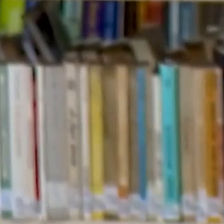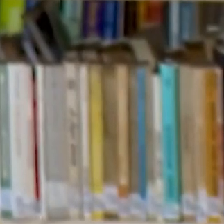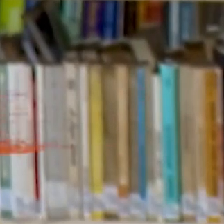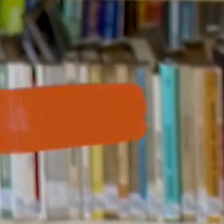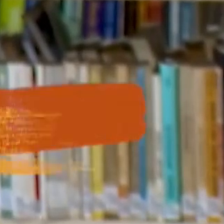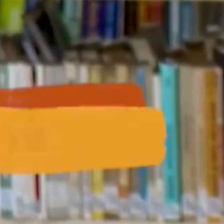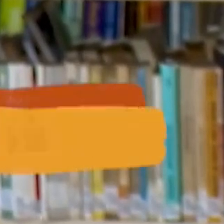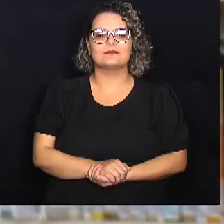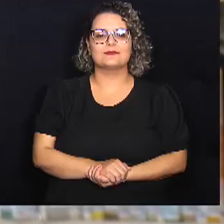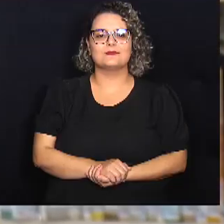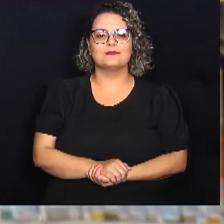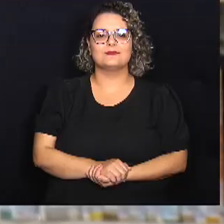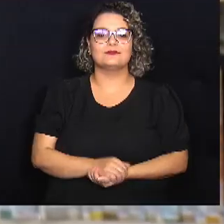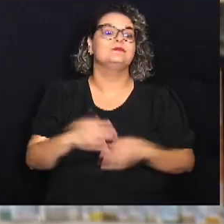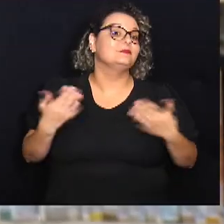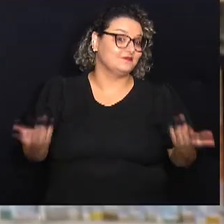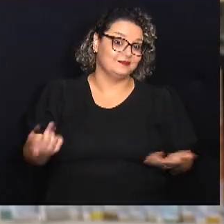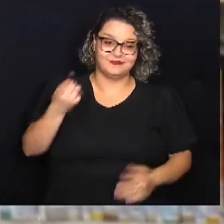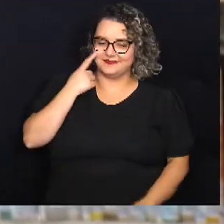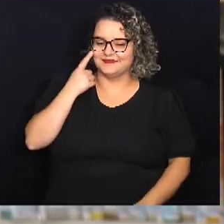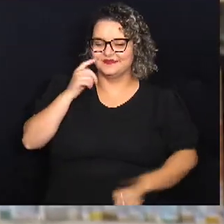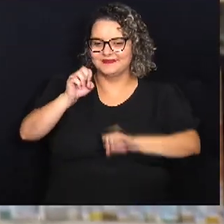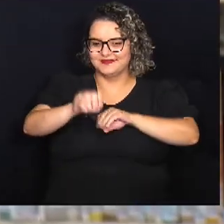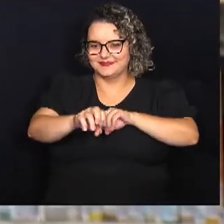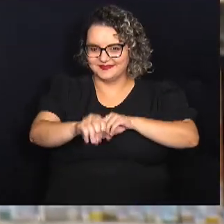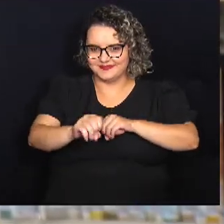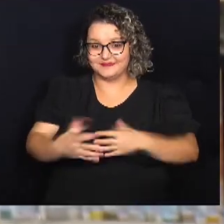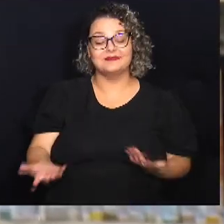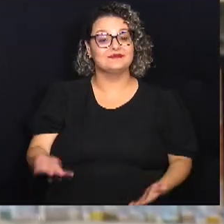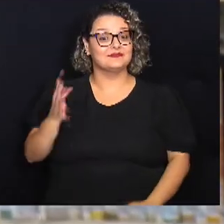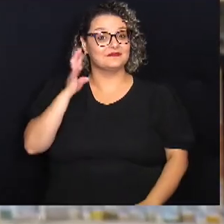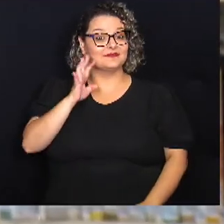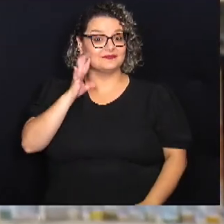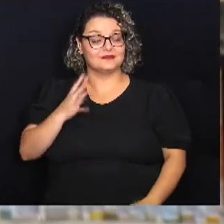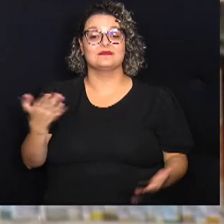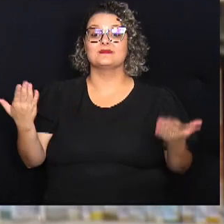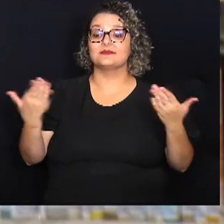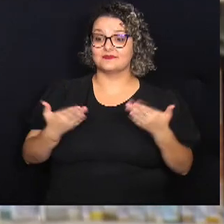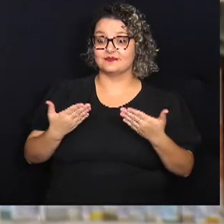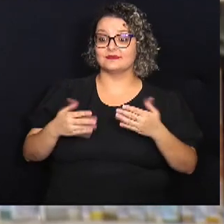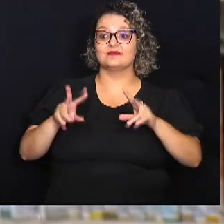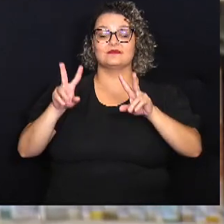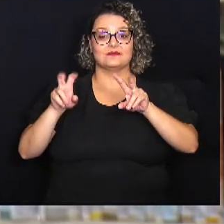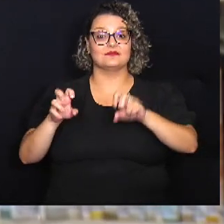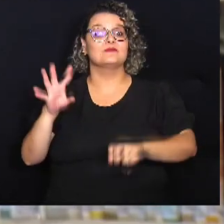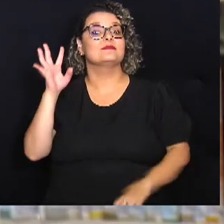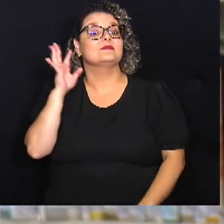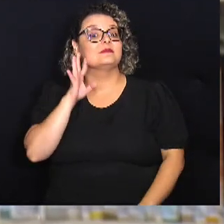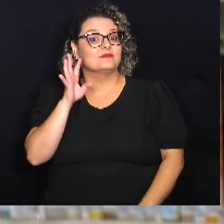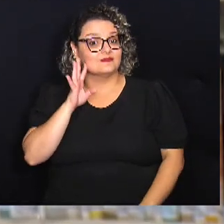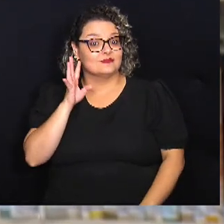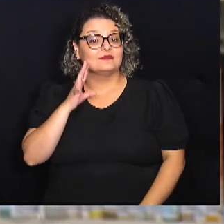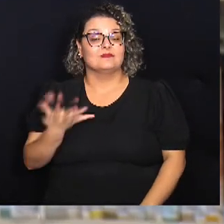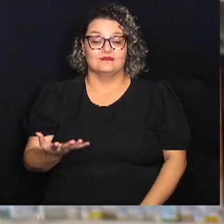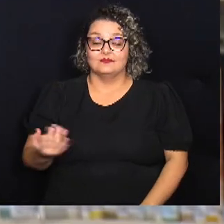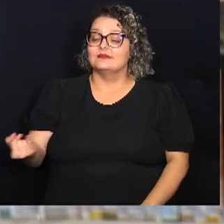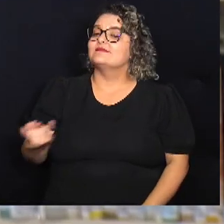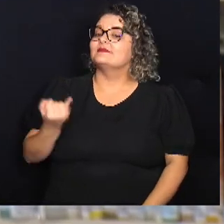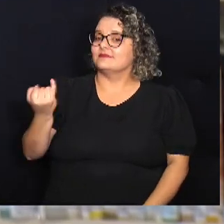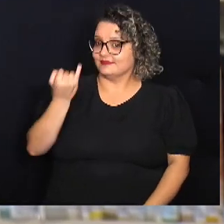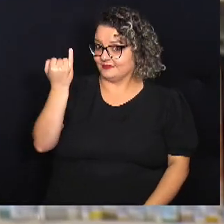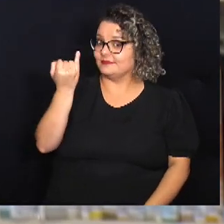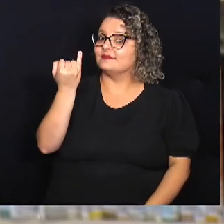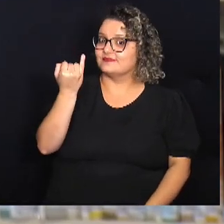Bom, é o quadro de Olho na Educação e olha só que bacana, pessoal. Hoje um assunto bem legal, um assunto super importante,